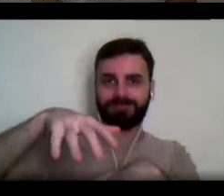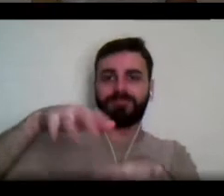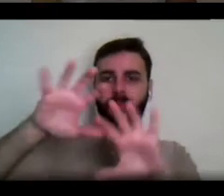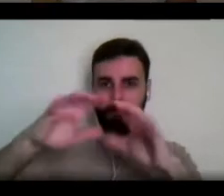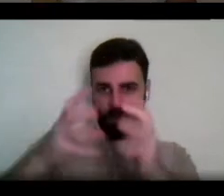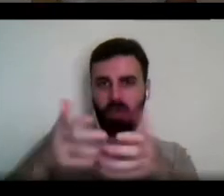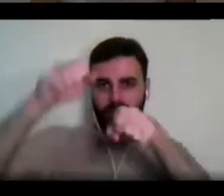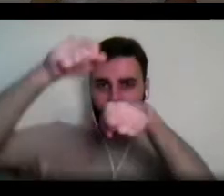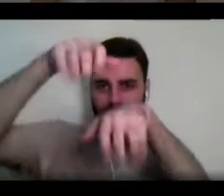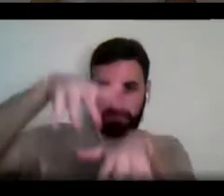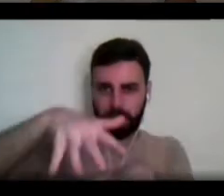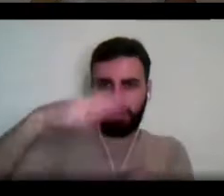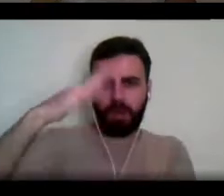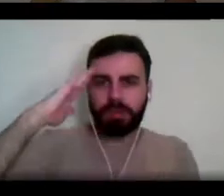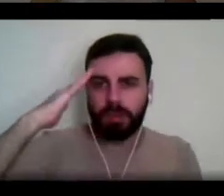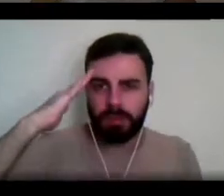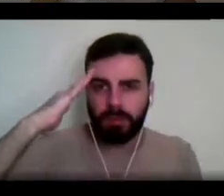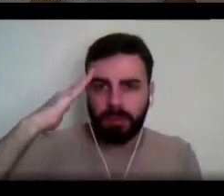Entenderam, gente?